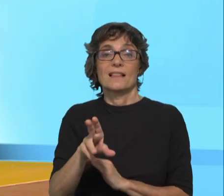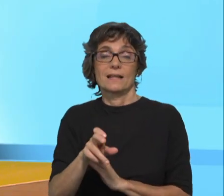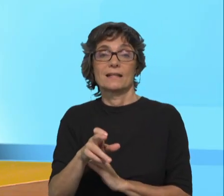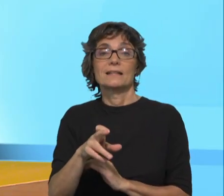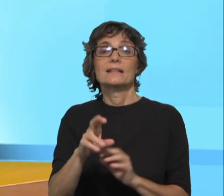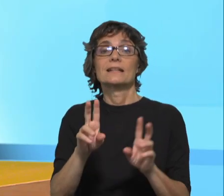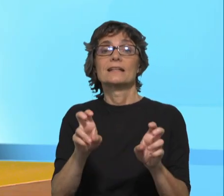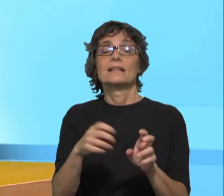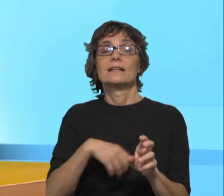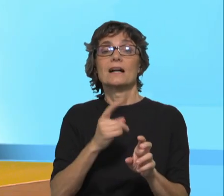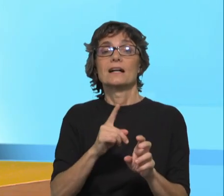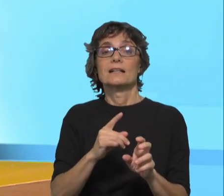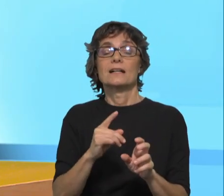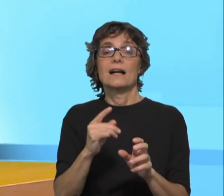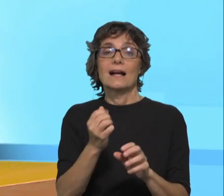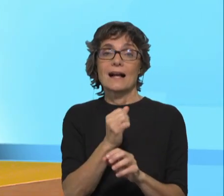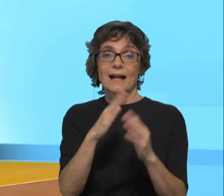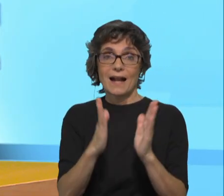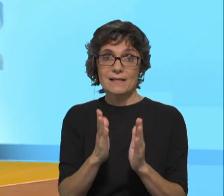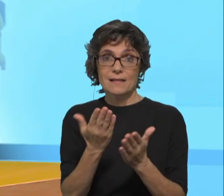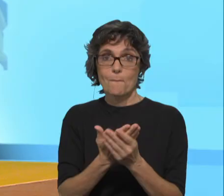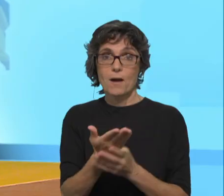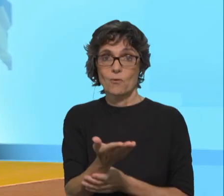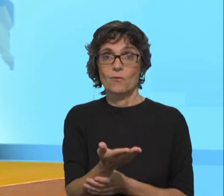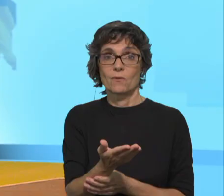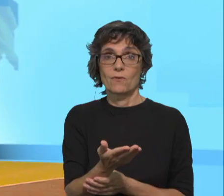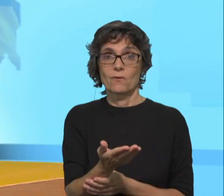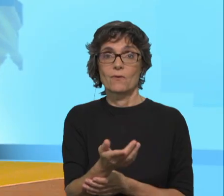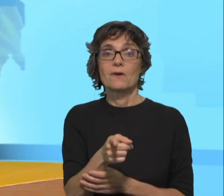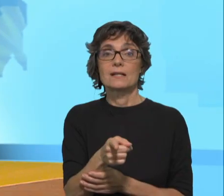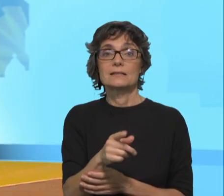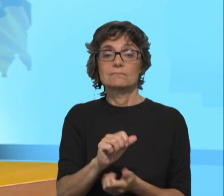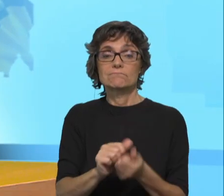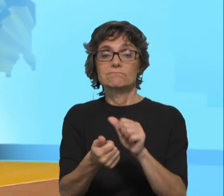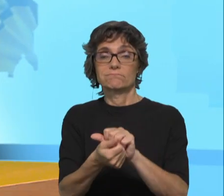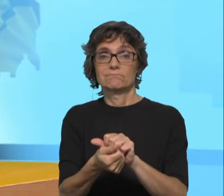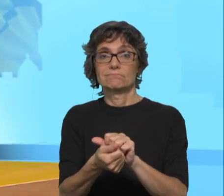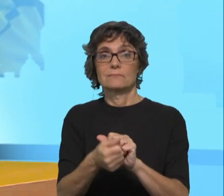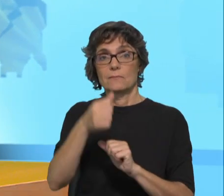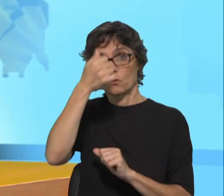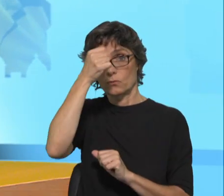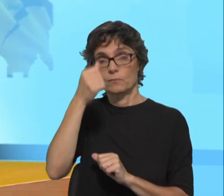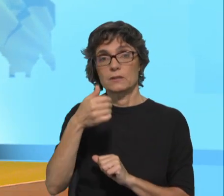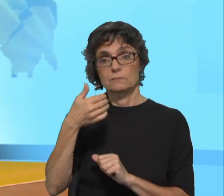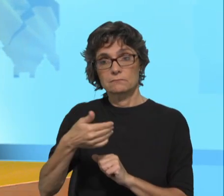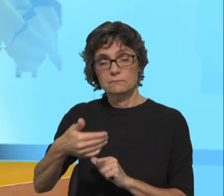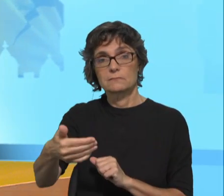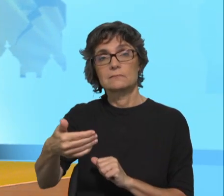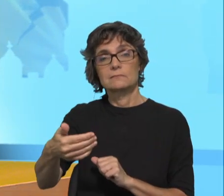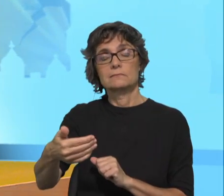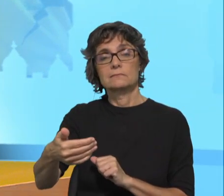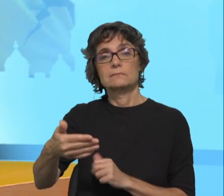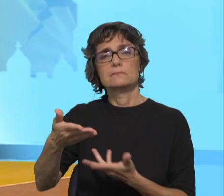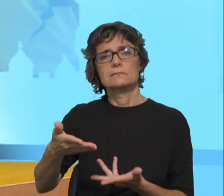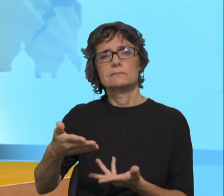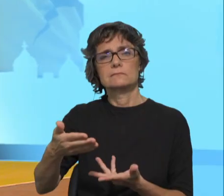pão. Não é por acaso que ele se transforma e ele é, em cada domingo, este pão descido do céu que nos alimenta